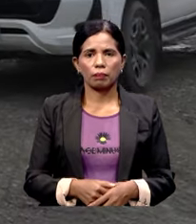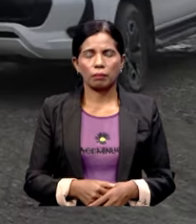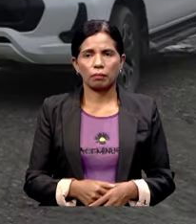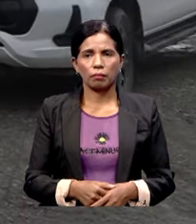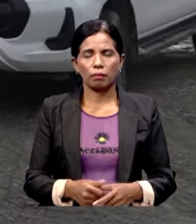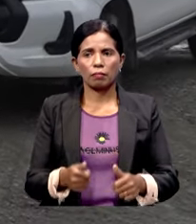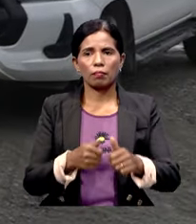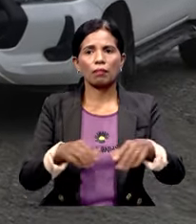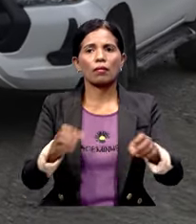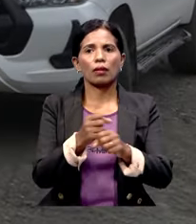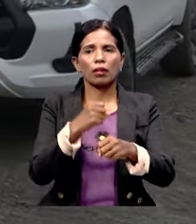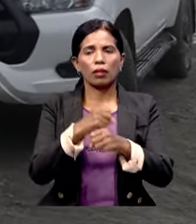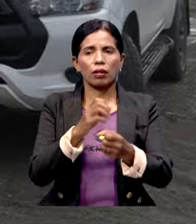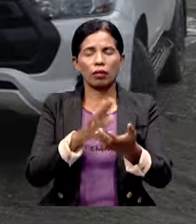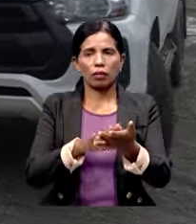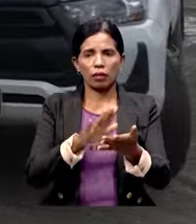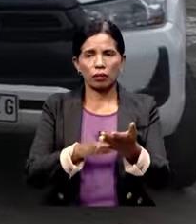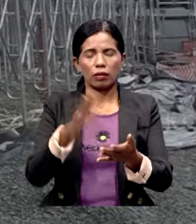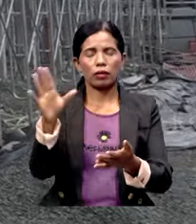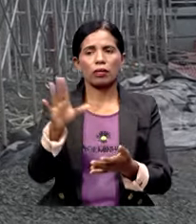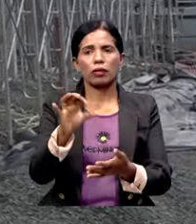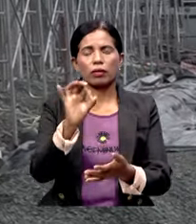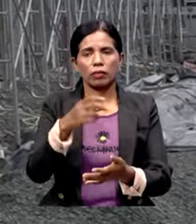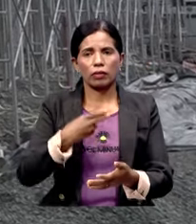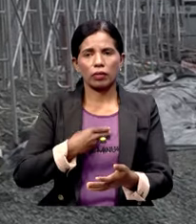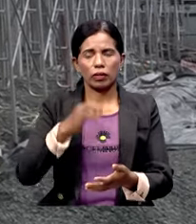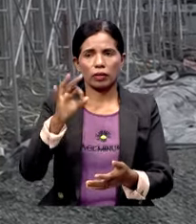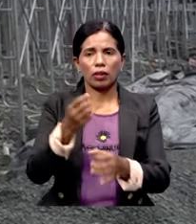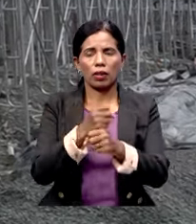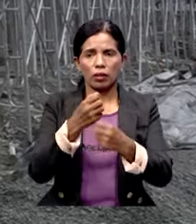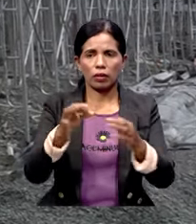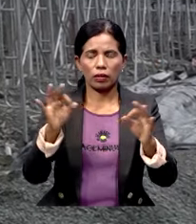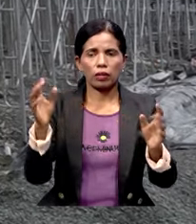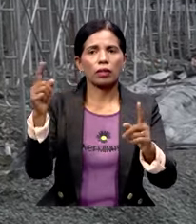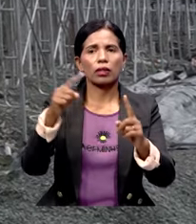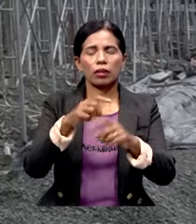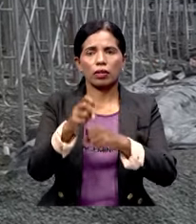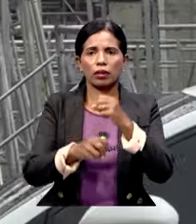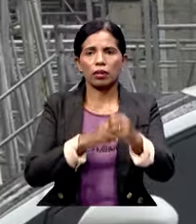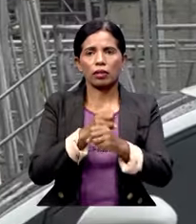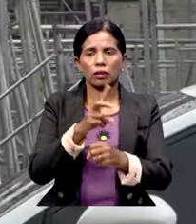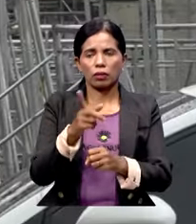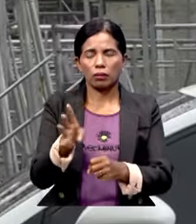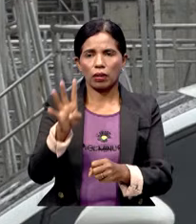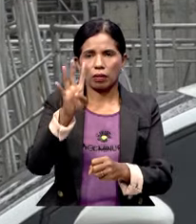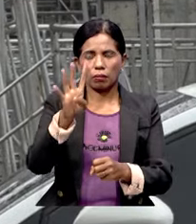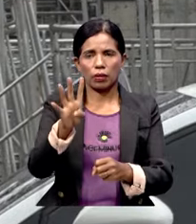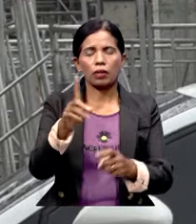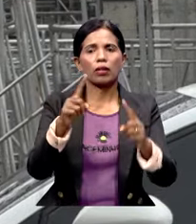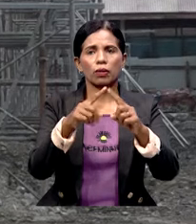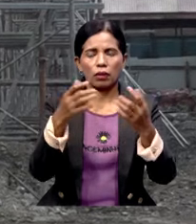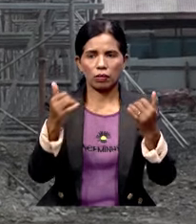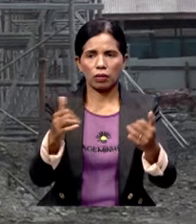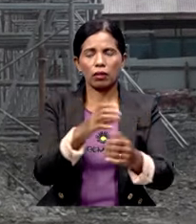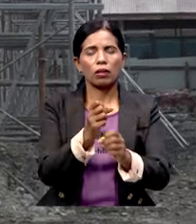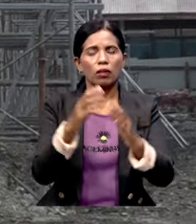Tuir contrato construção escola ensino básico filial Faturrada finaliza ona antes tamatina rin rua rua nulu resin hat, mai beto ohin lorong